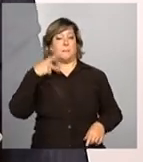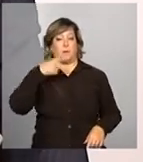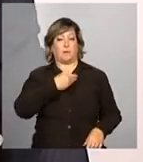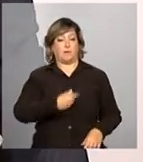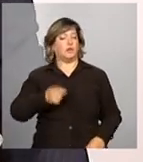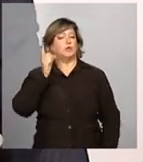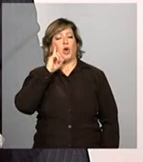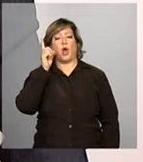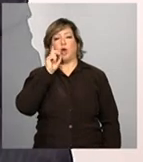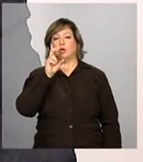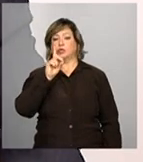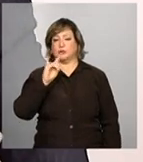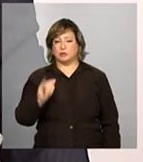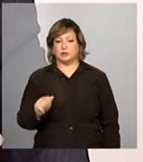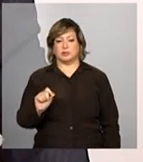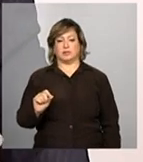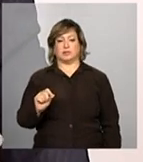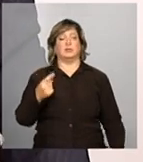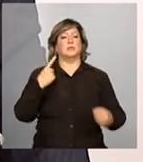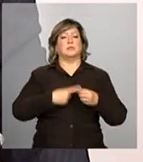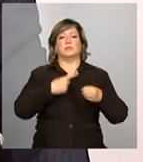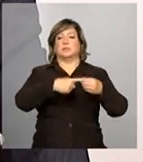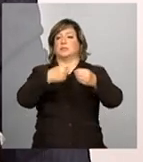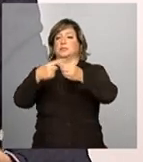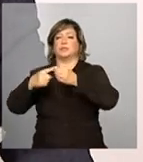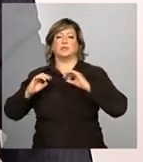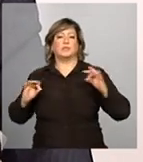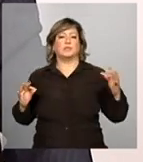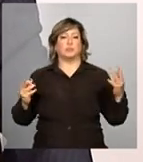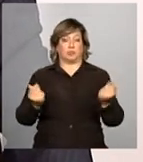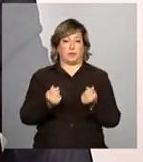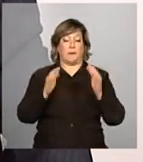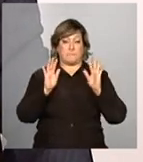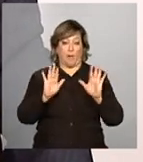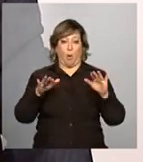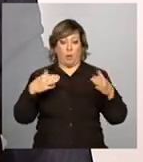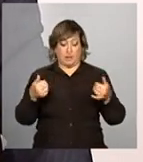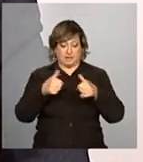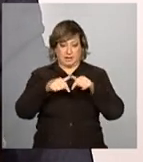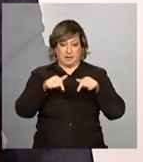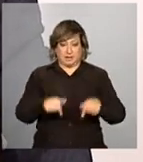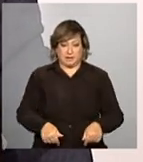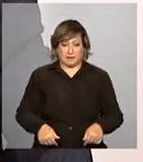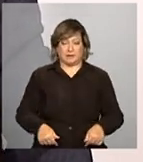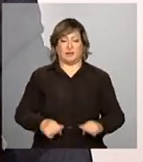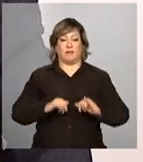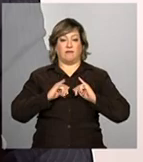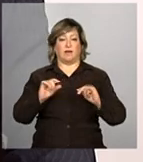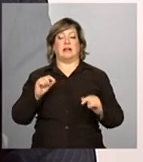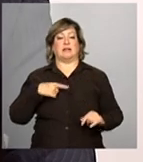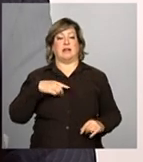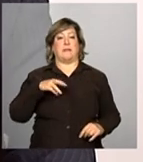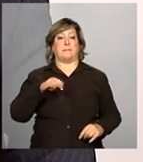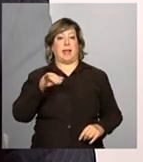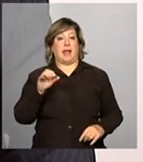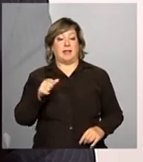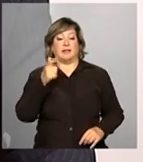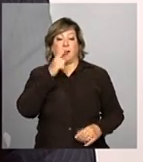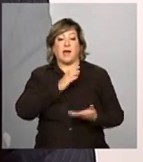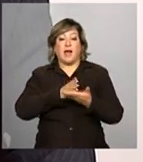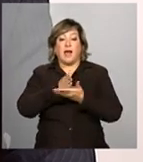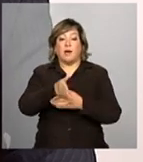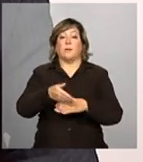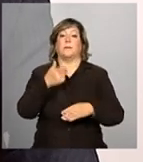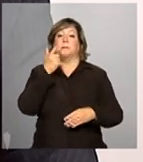ela acontece no cotidiano lá nos nossos municípios mas quando a gente está aqui você colocando dizer nós temos metas alcançar temos objetivos a alcançar